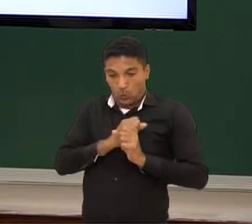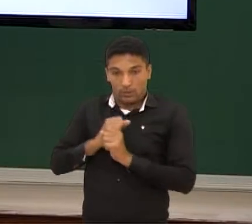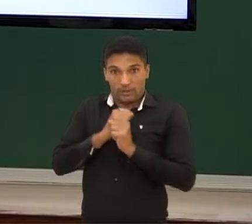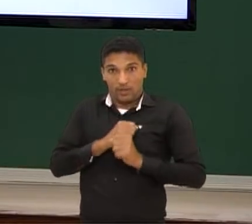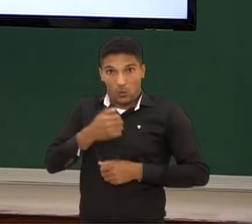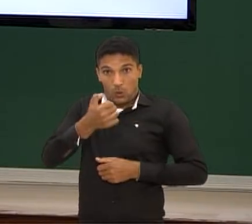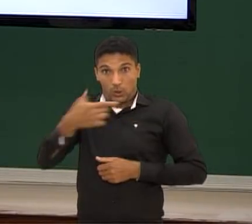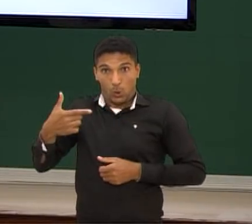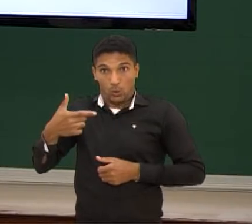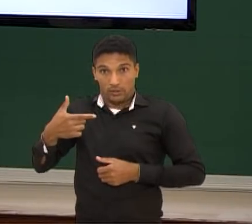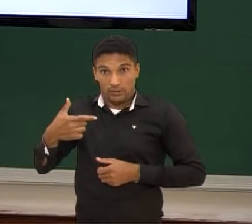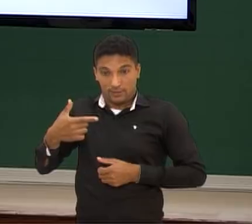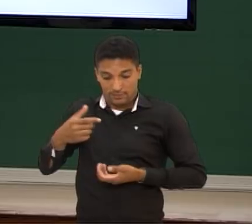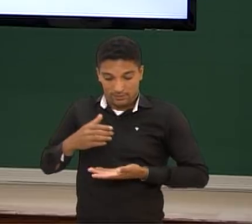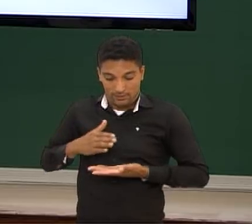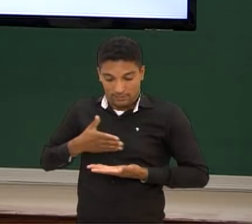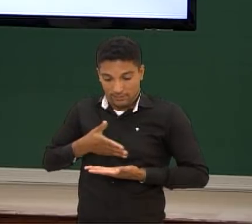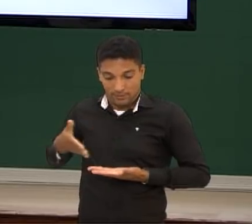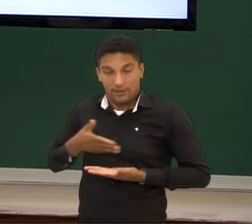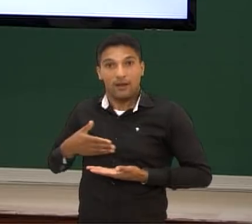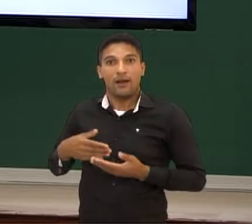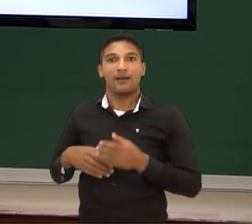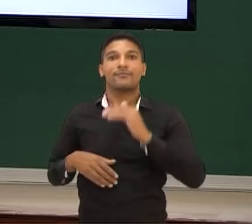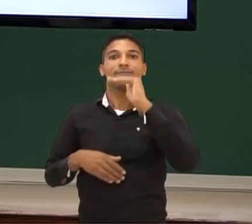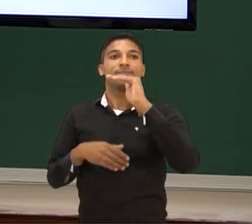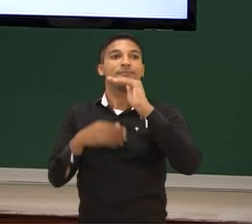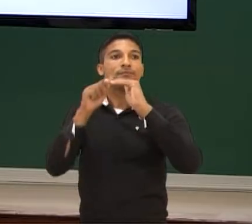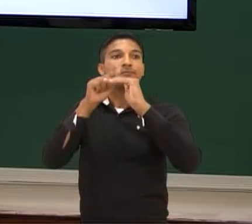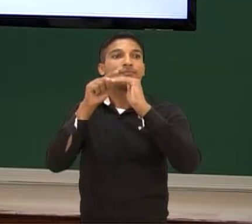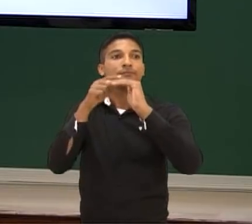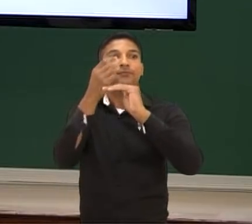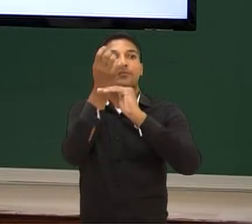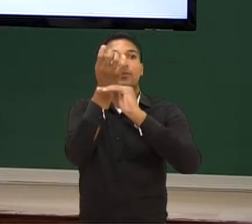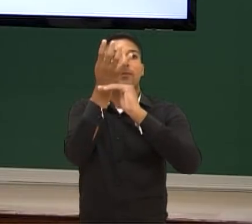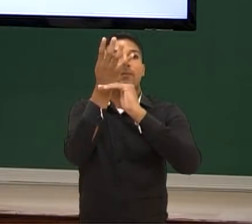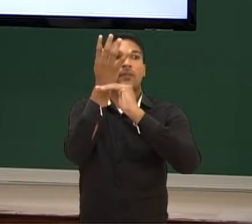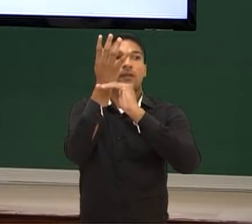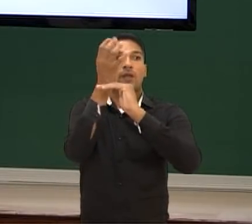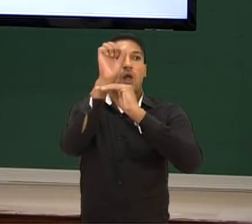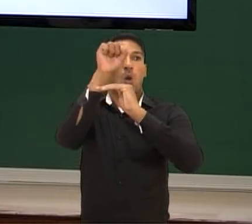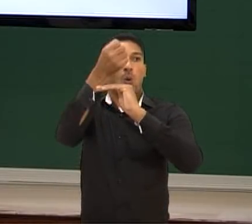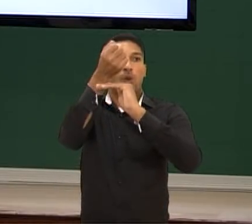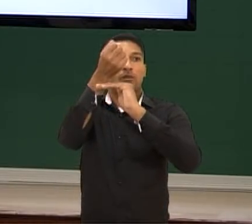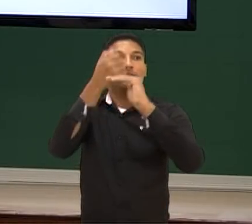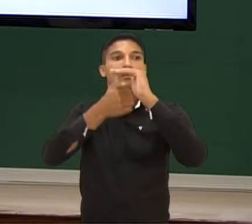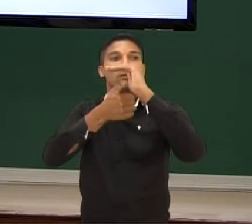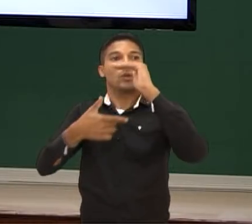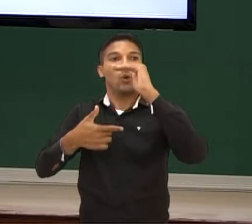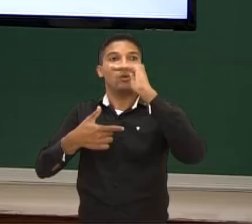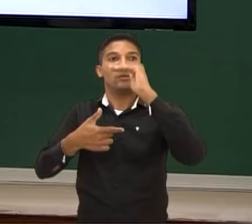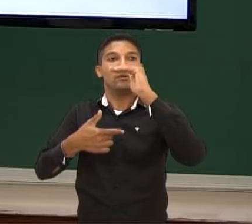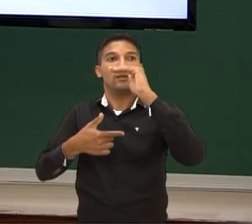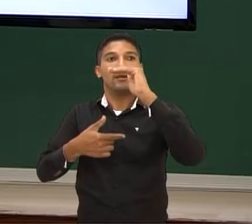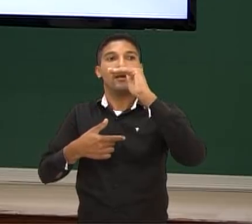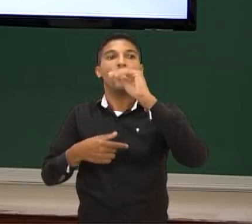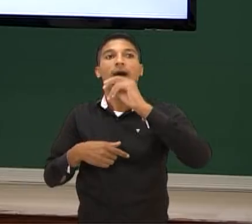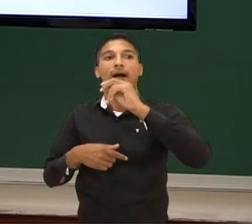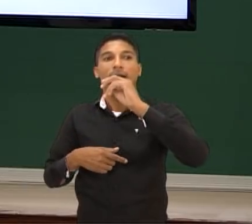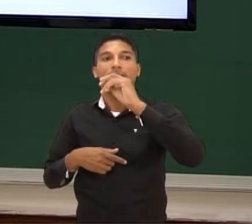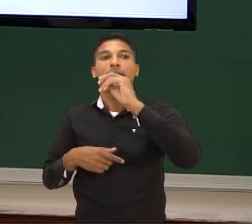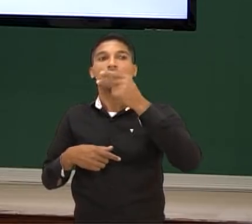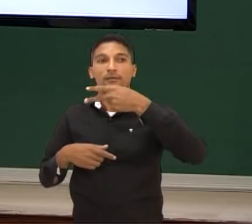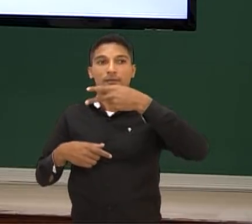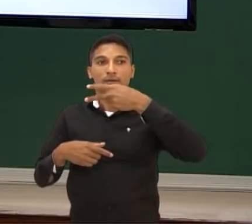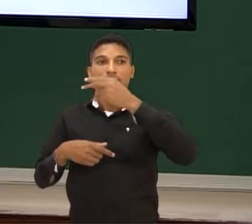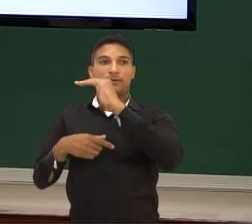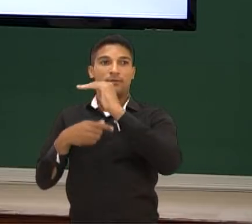3. 8 divididos por 4 é 2. A fração de ovos que a Helena poderá utilizar é o quê? 2/3 da